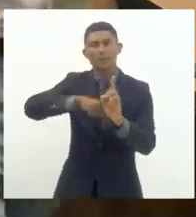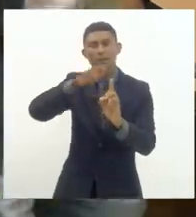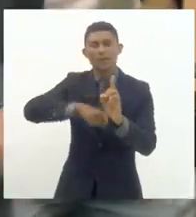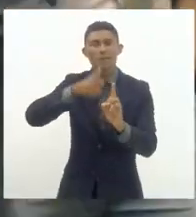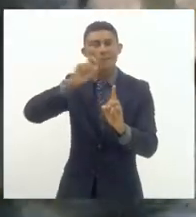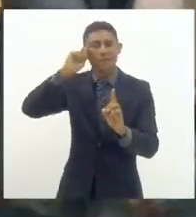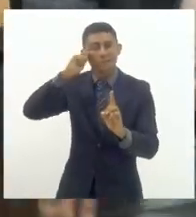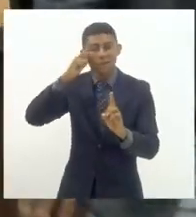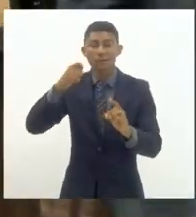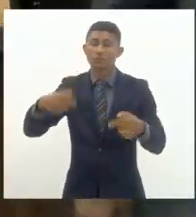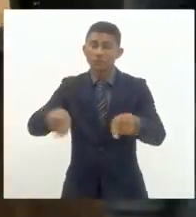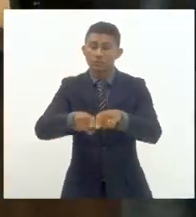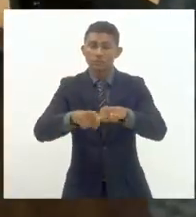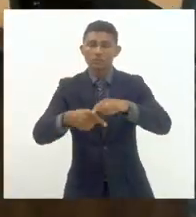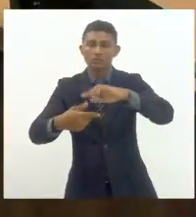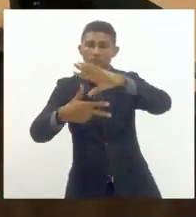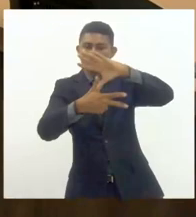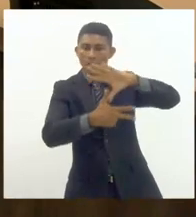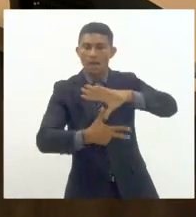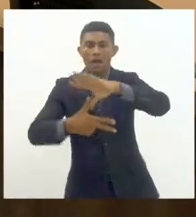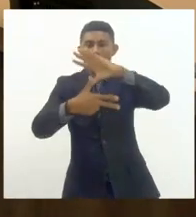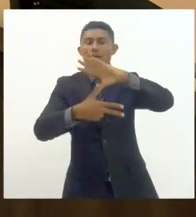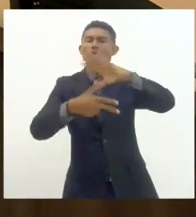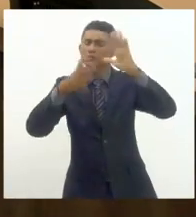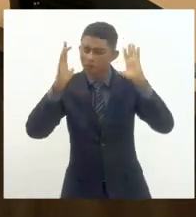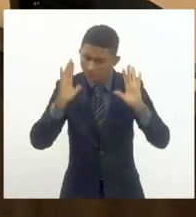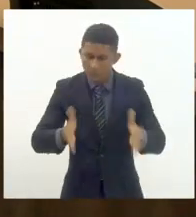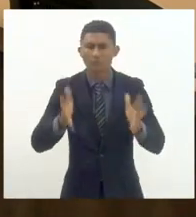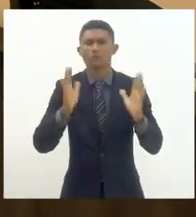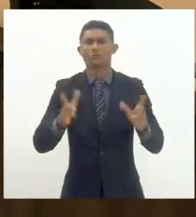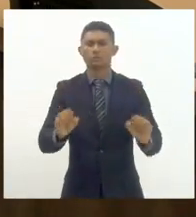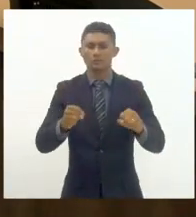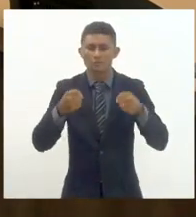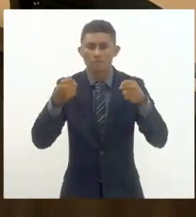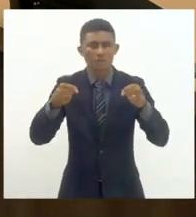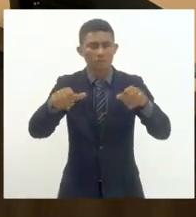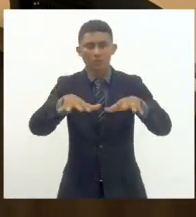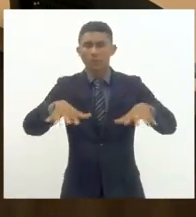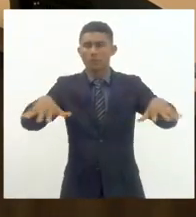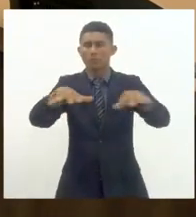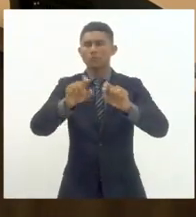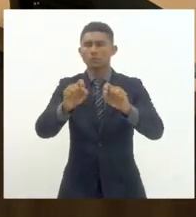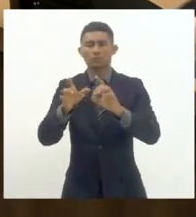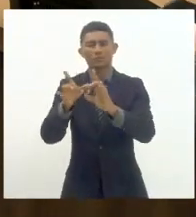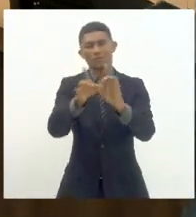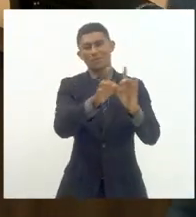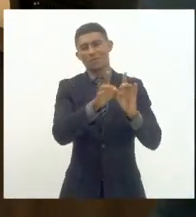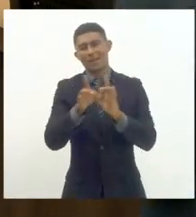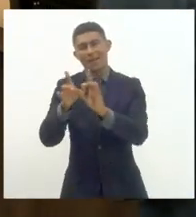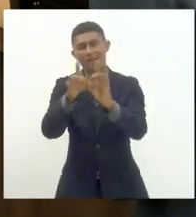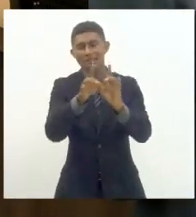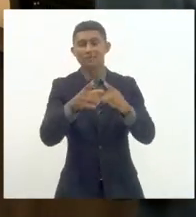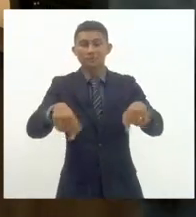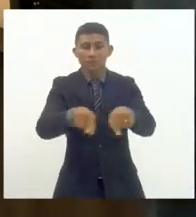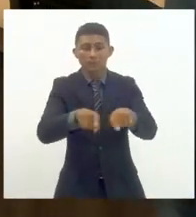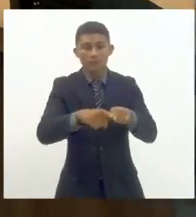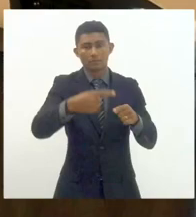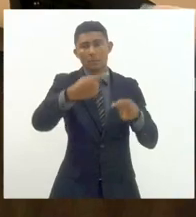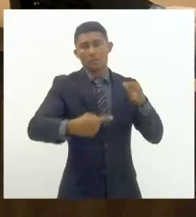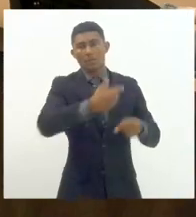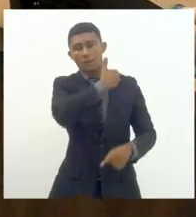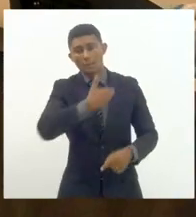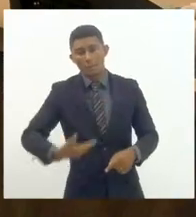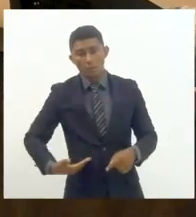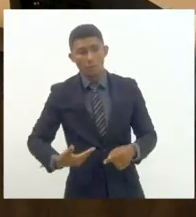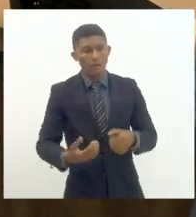e caribenhas já fazem esse esforço coletivo de união e construção de políticas públicas